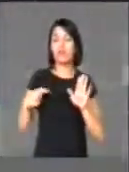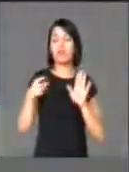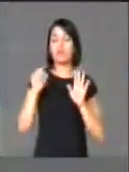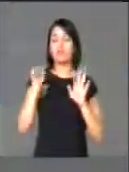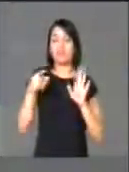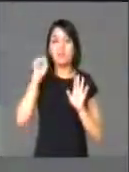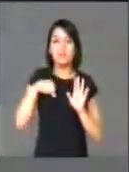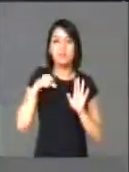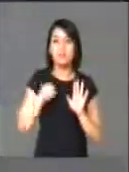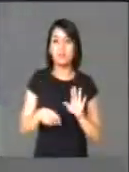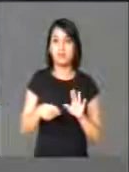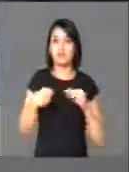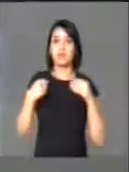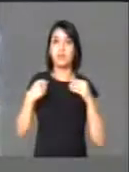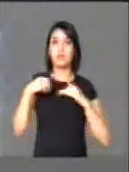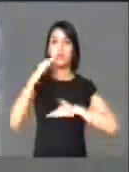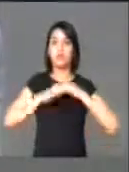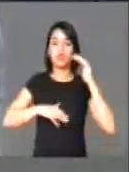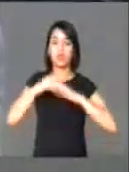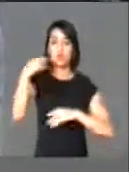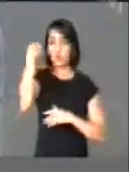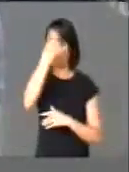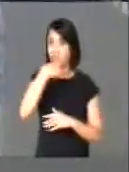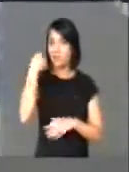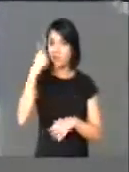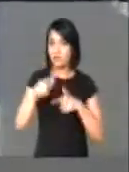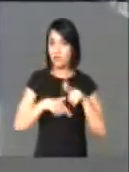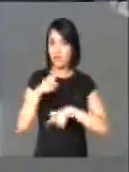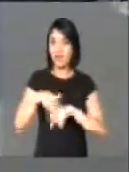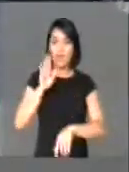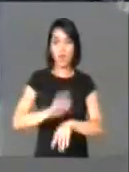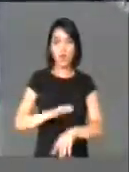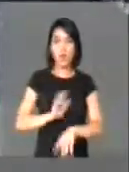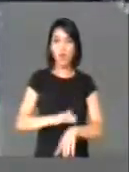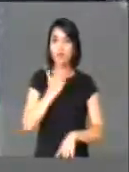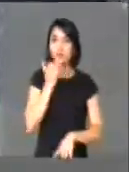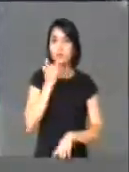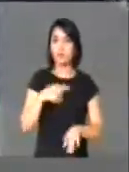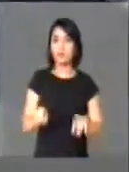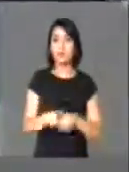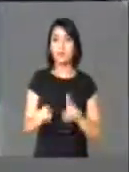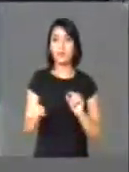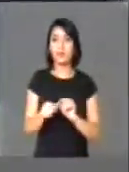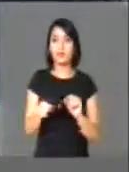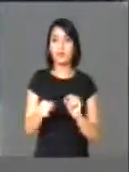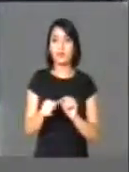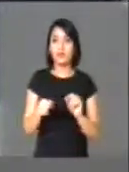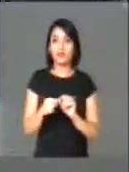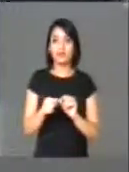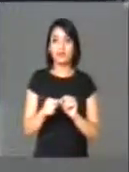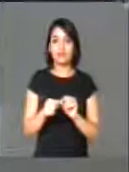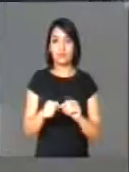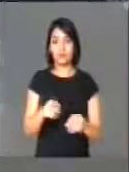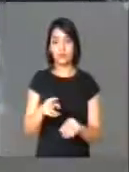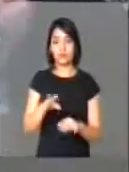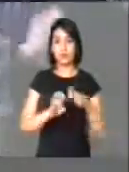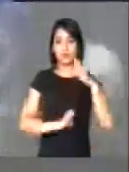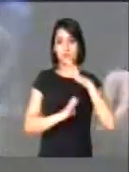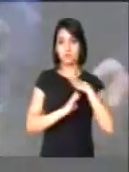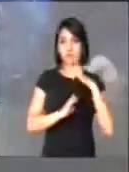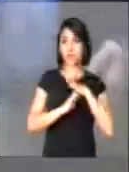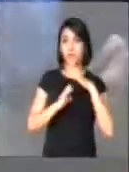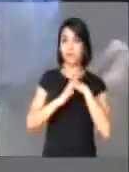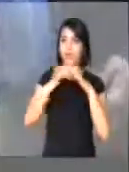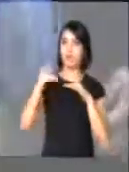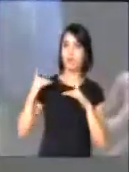de trabalho, sobre o horário de almoço, colocando inclusive o negociado acima do